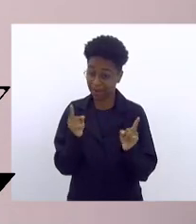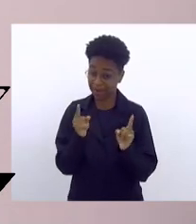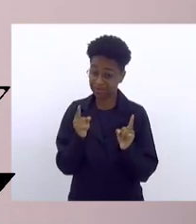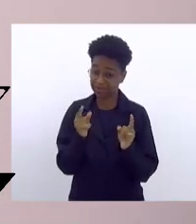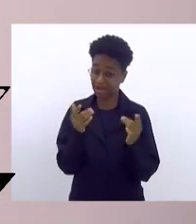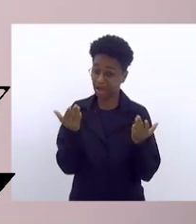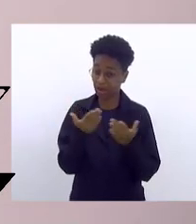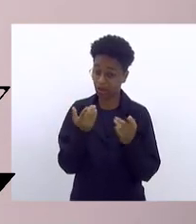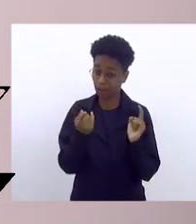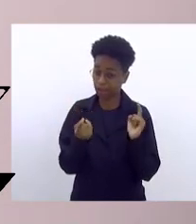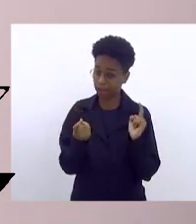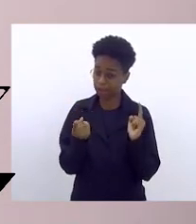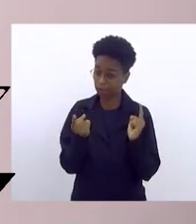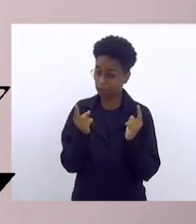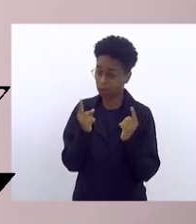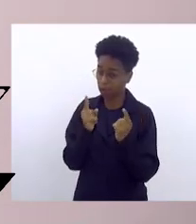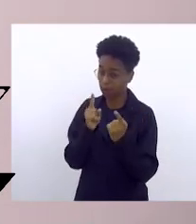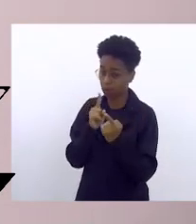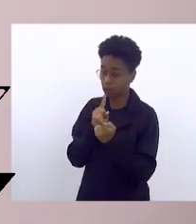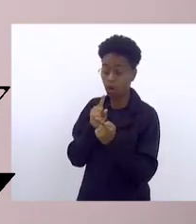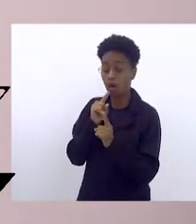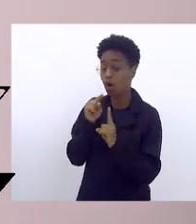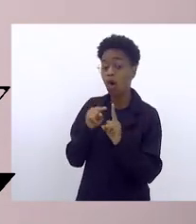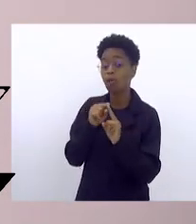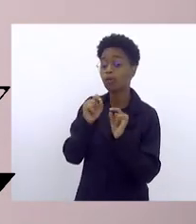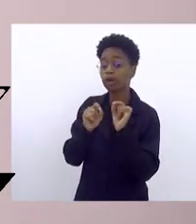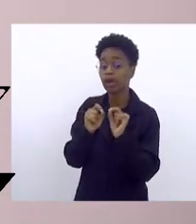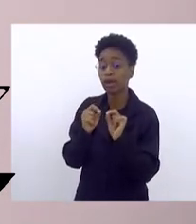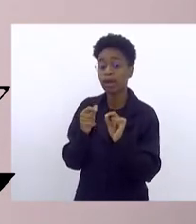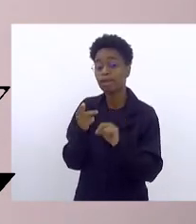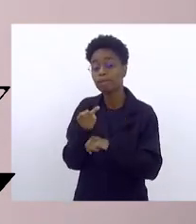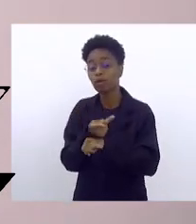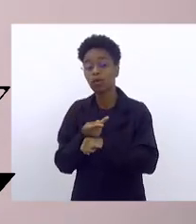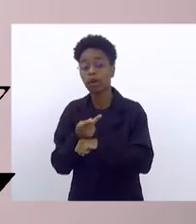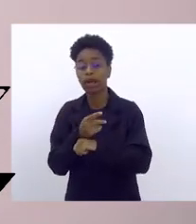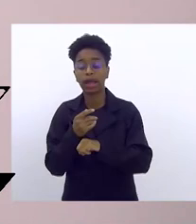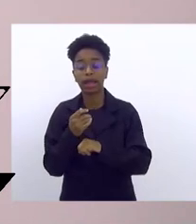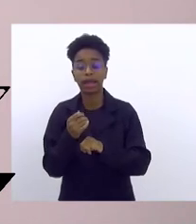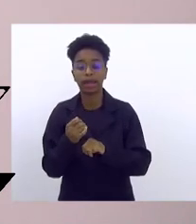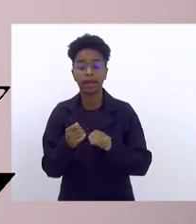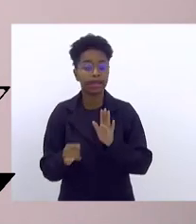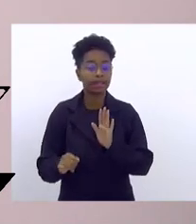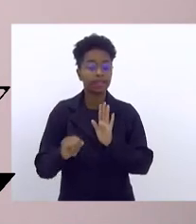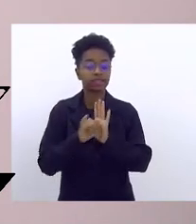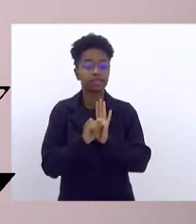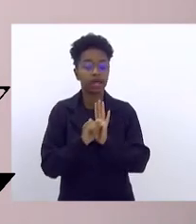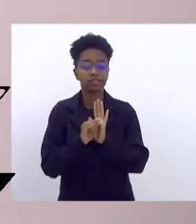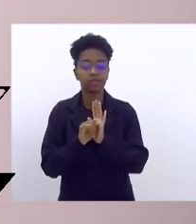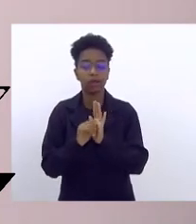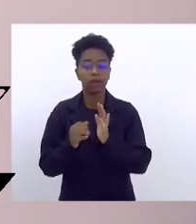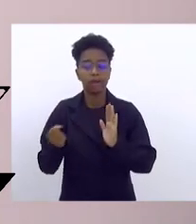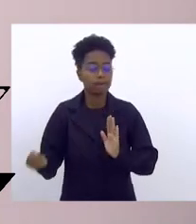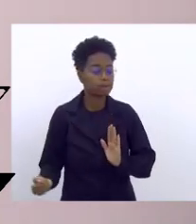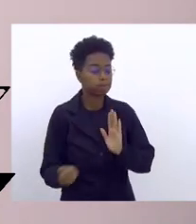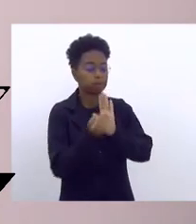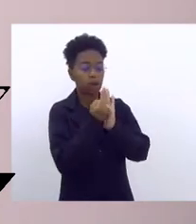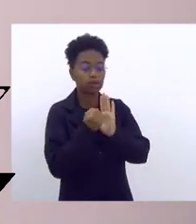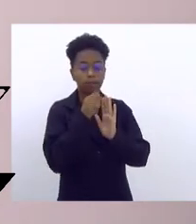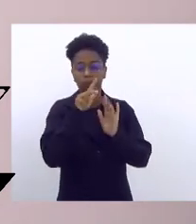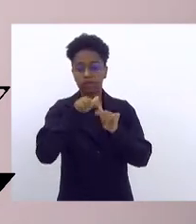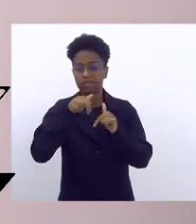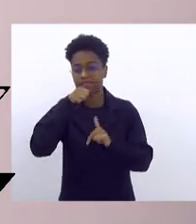lugar a motivação de uma busca identitária de fazer uma assinatura em sangue de ficar conhecido